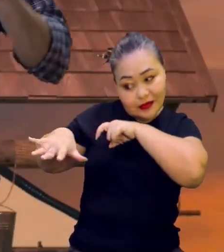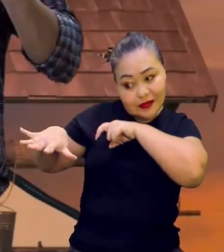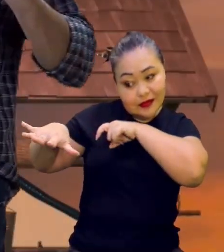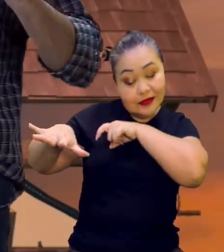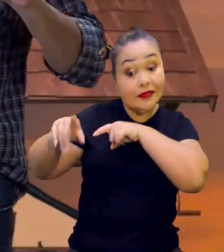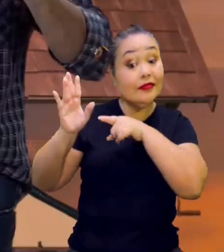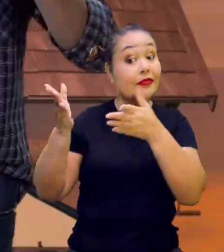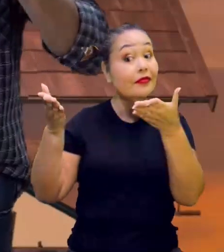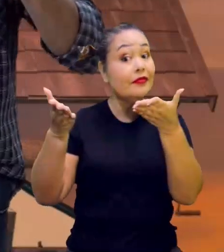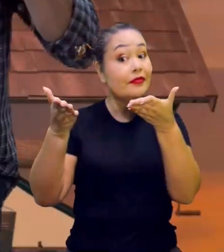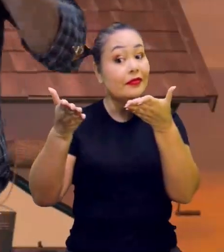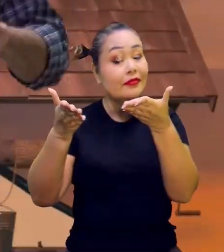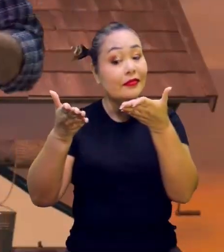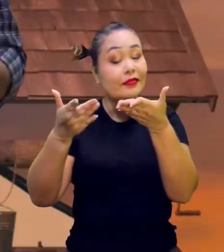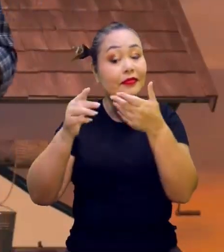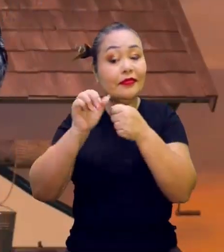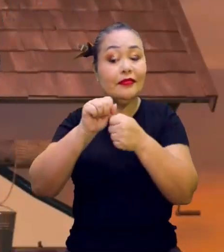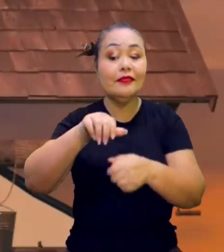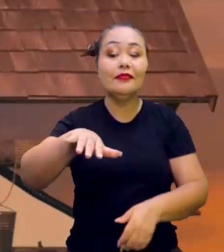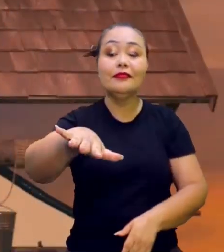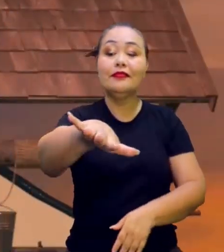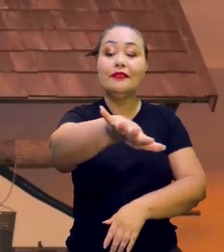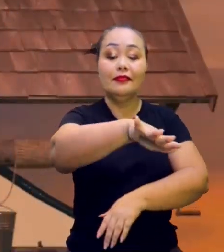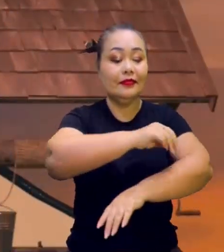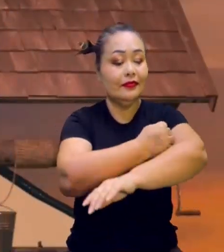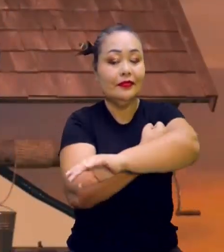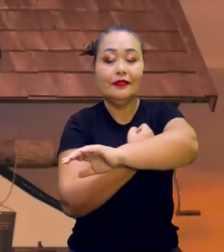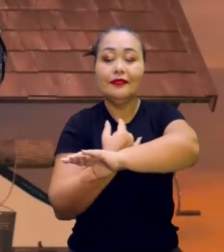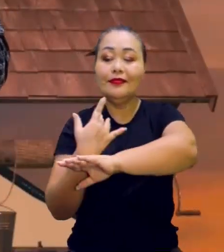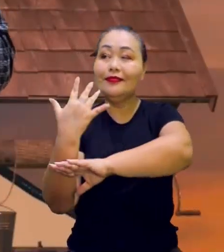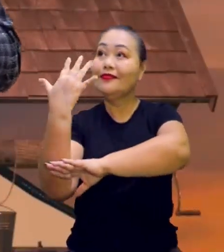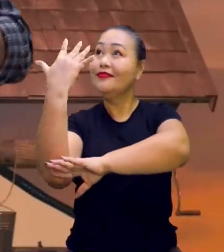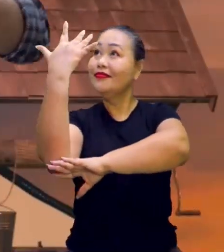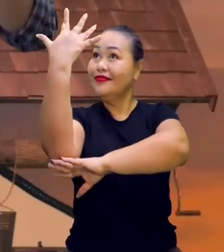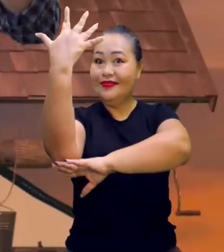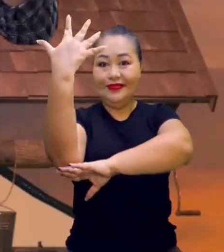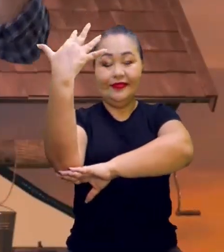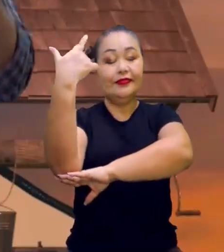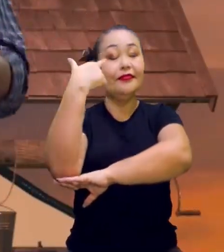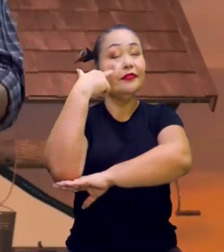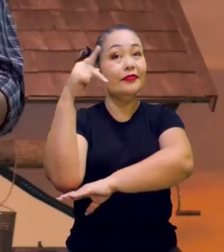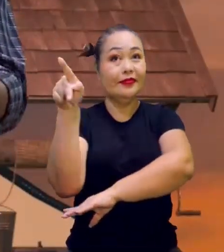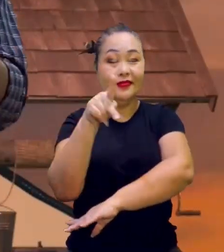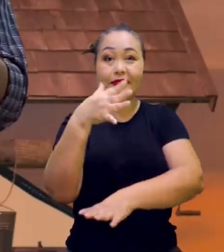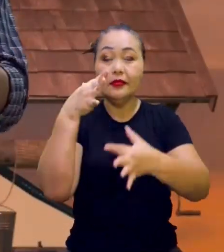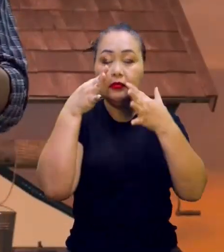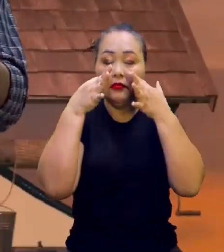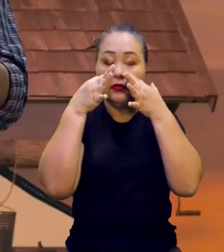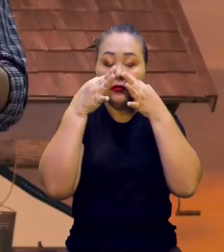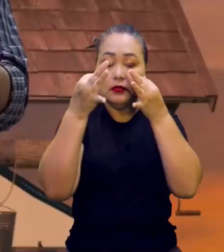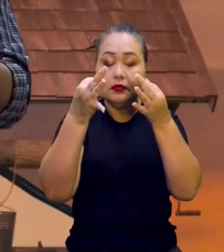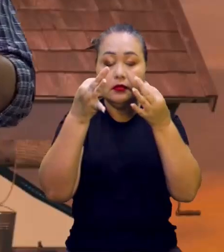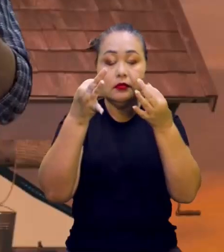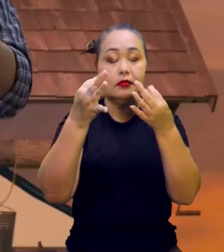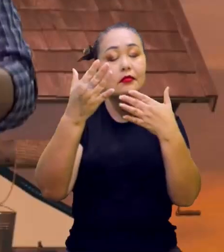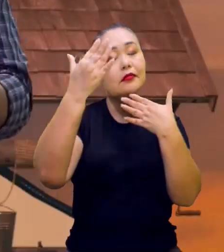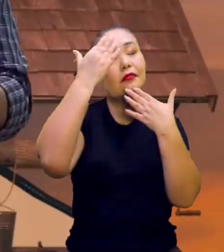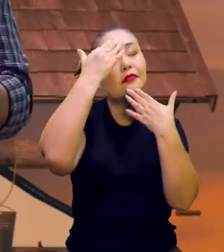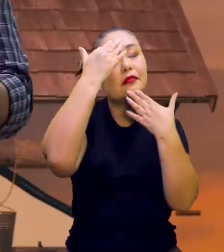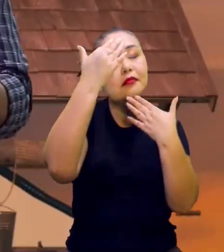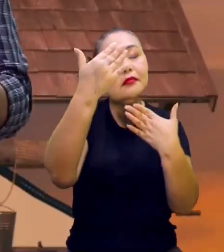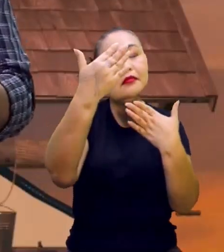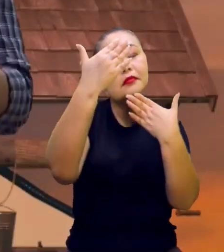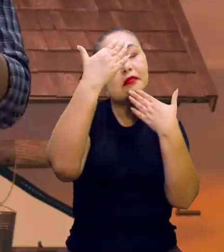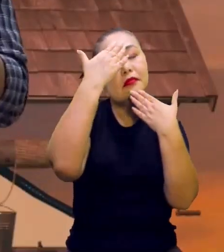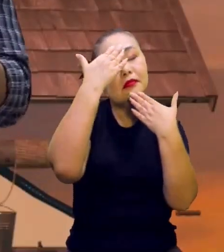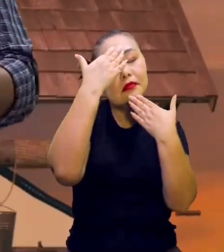agora das áreas florestais. Professores presenciais, muito obrigado pela presença